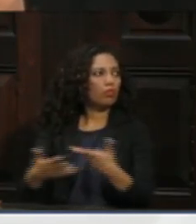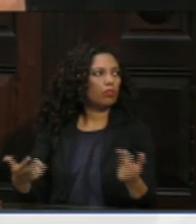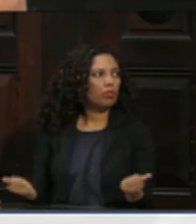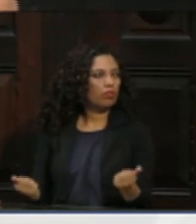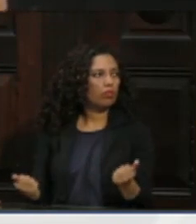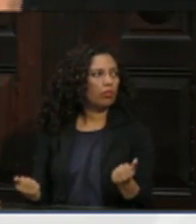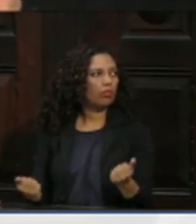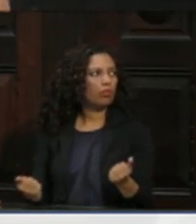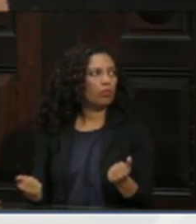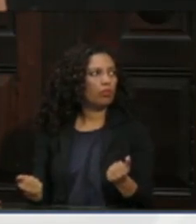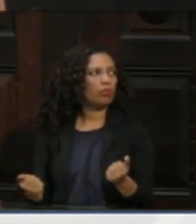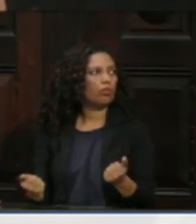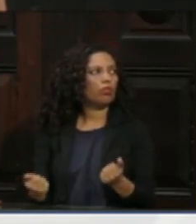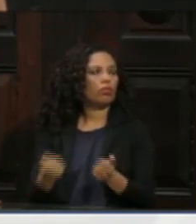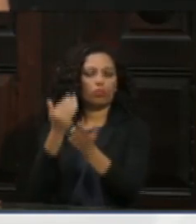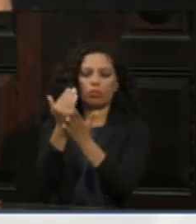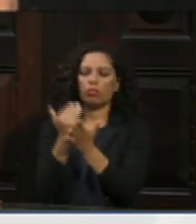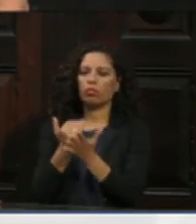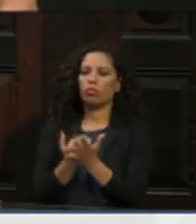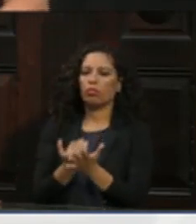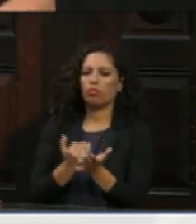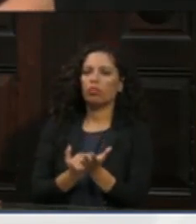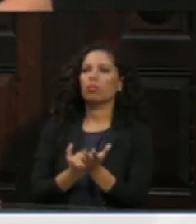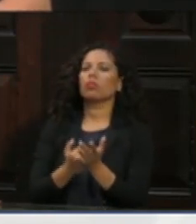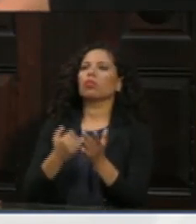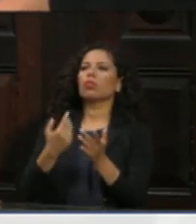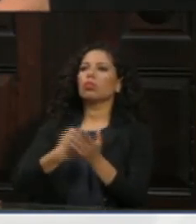Redação do vencido assim emendado.